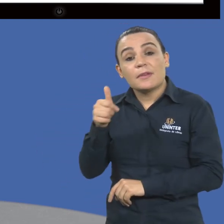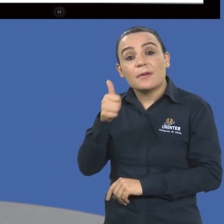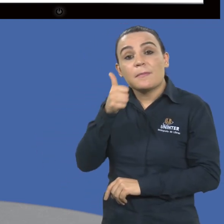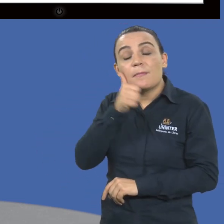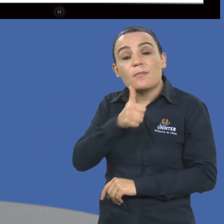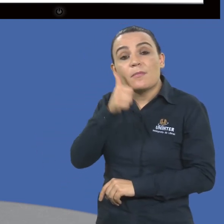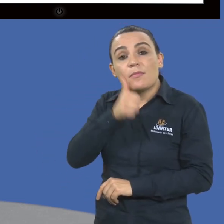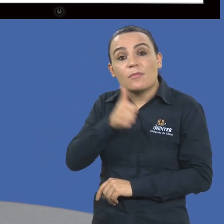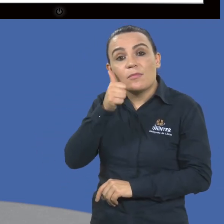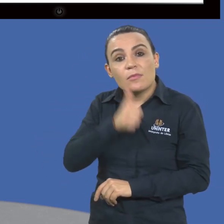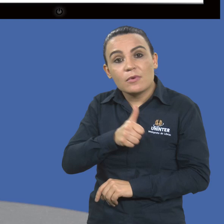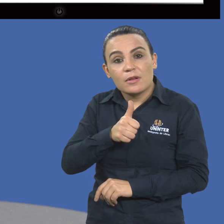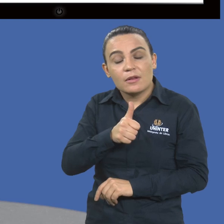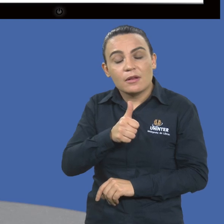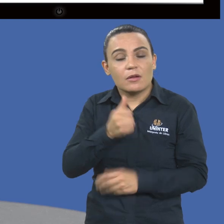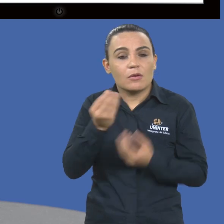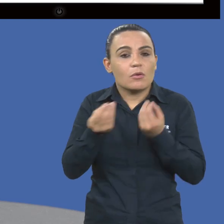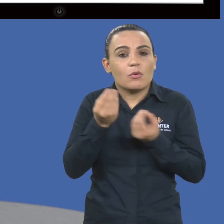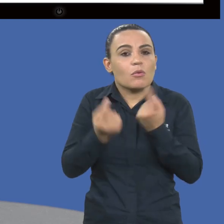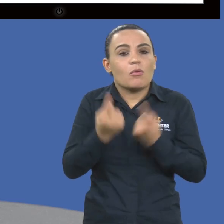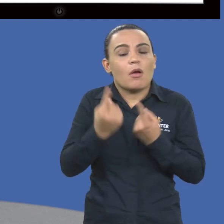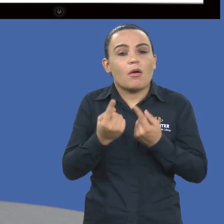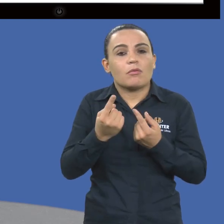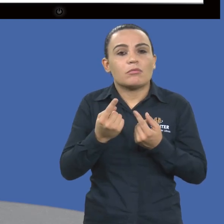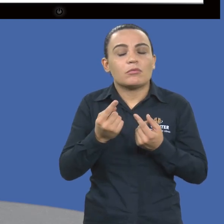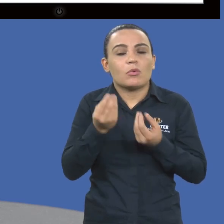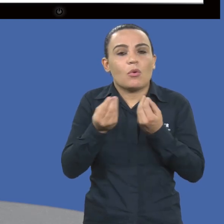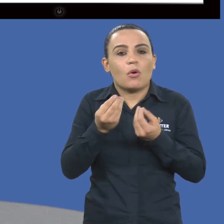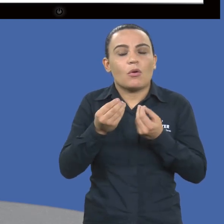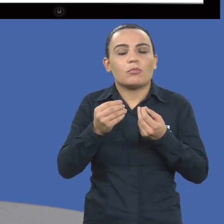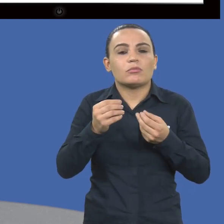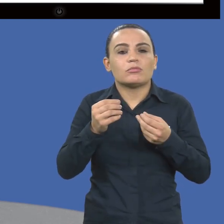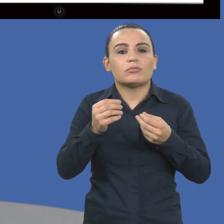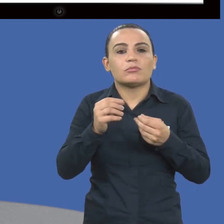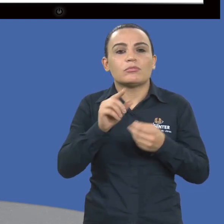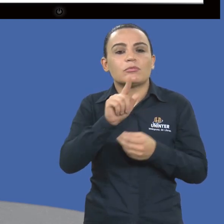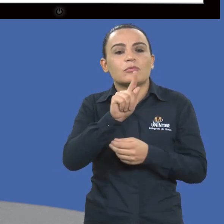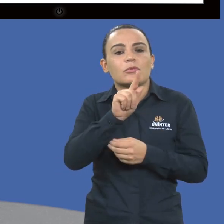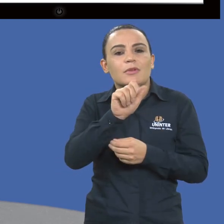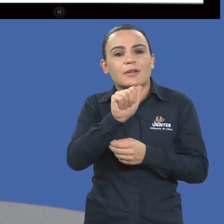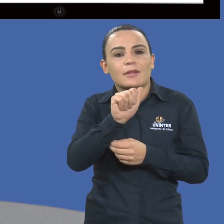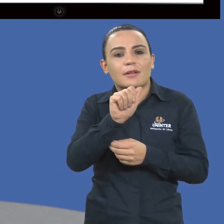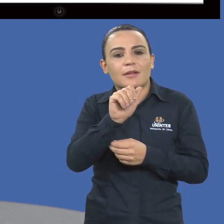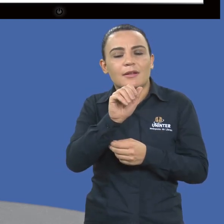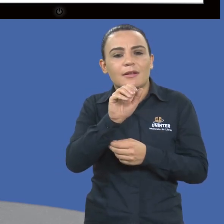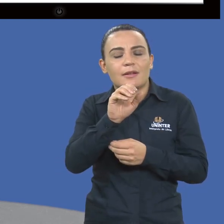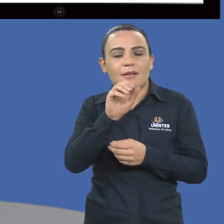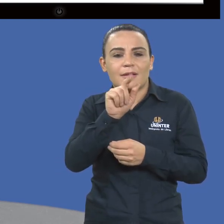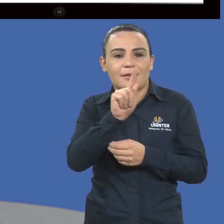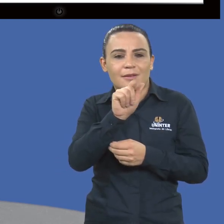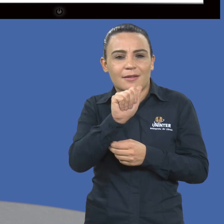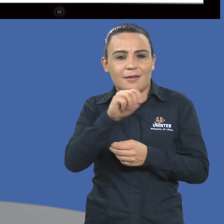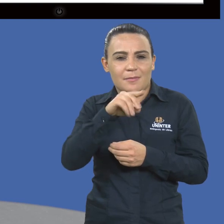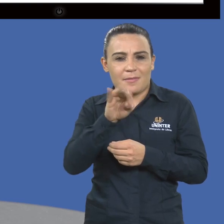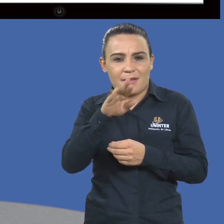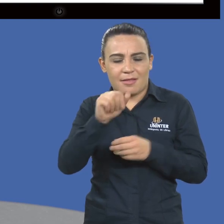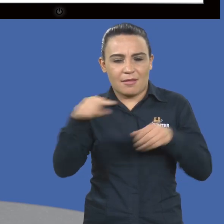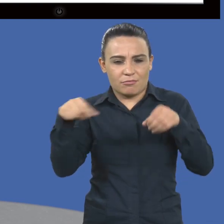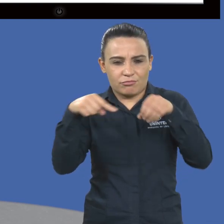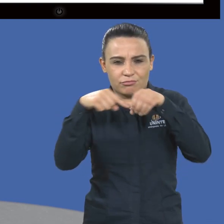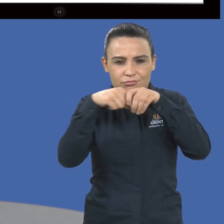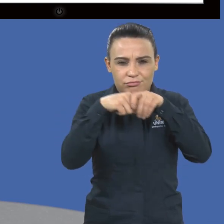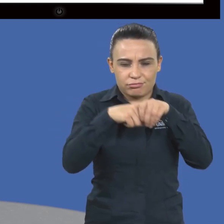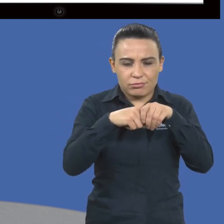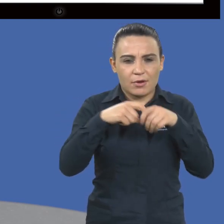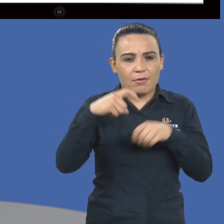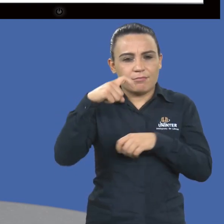essa senhora pode produzir? Aquele no canto superior esquerdo, que vai ser um gameta normal. No